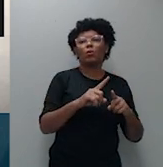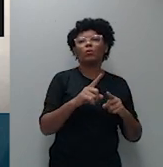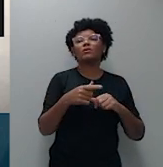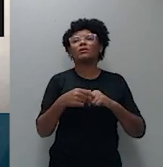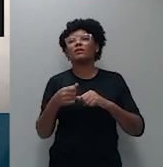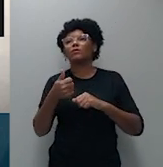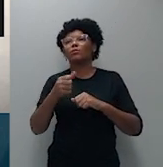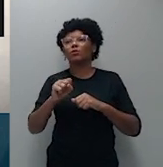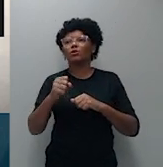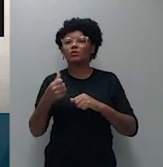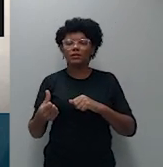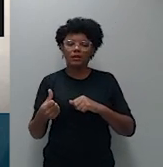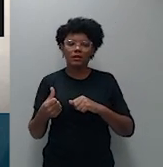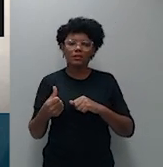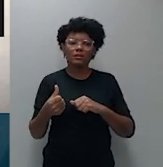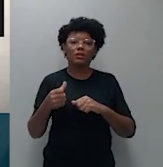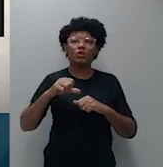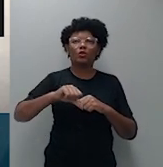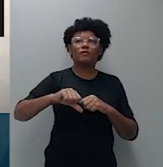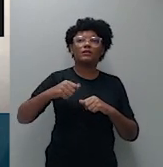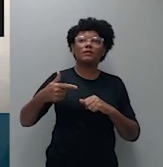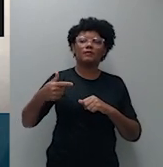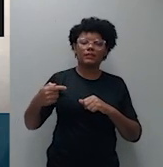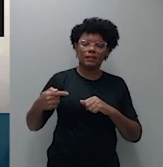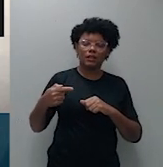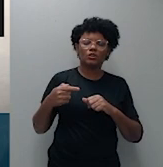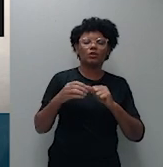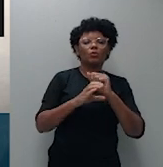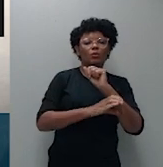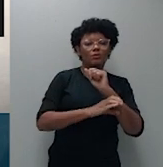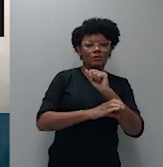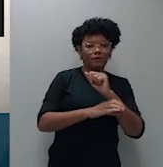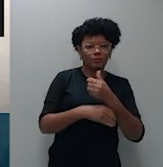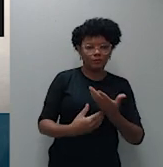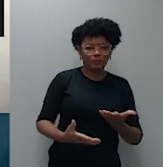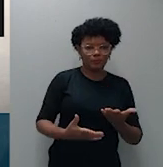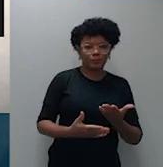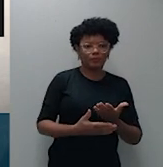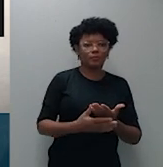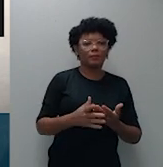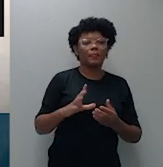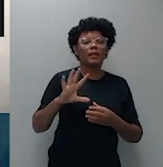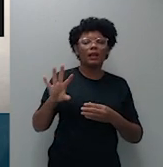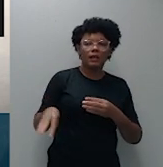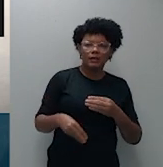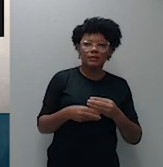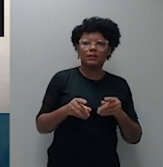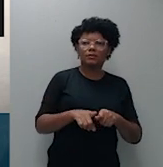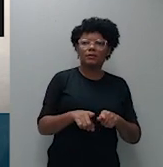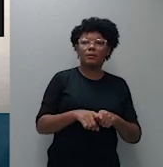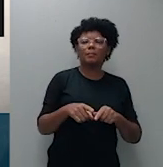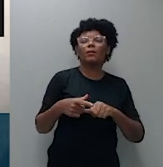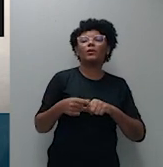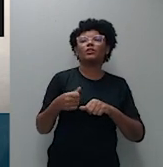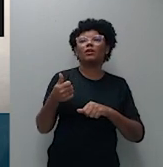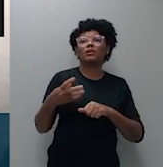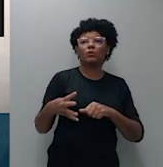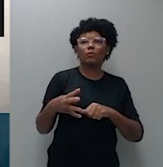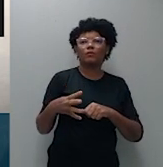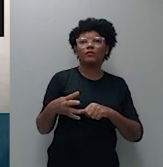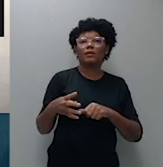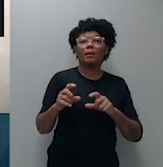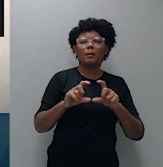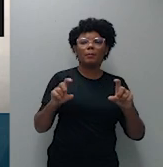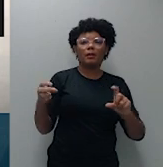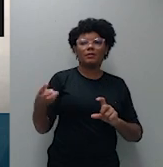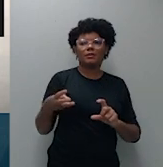além das regras dos artigos 186 e 927 do Código Civil acrescentando também o artigo 14